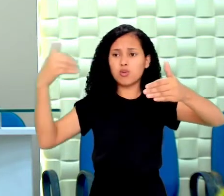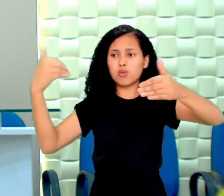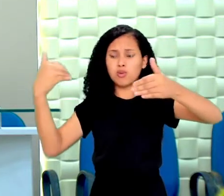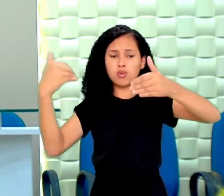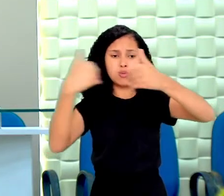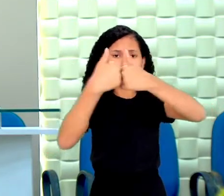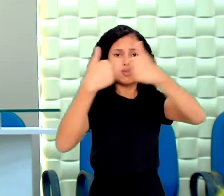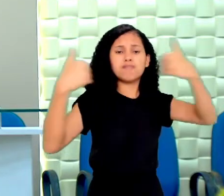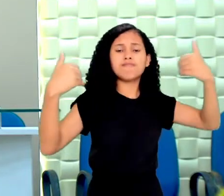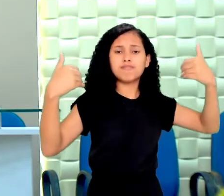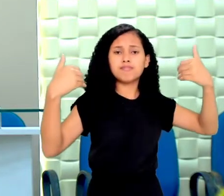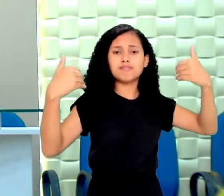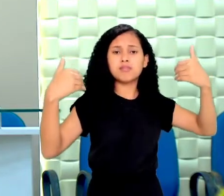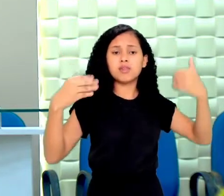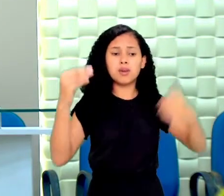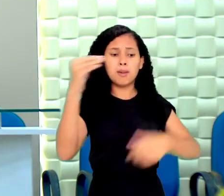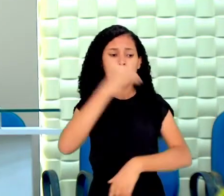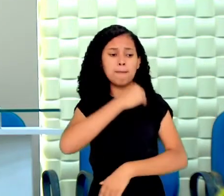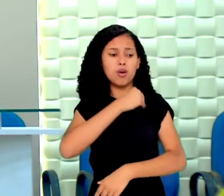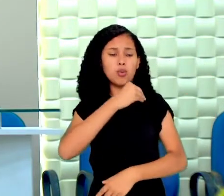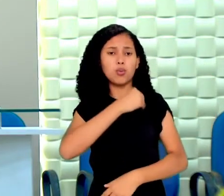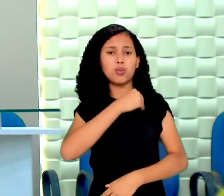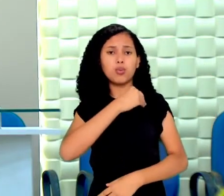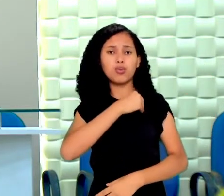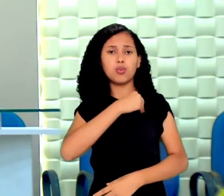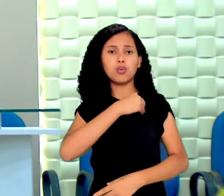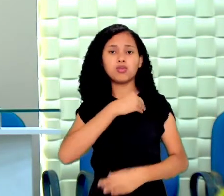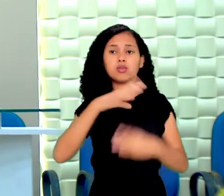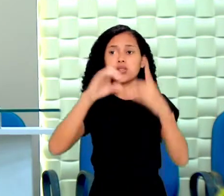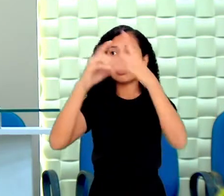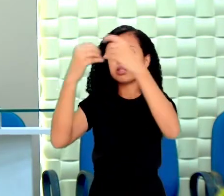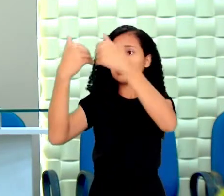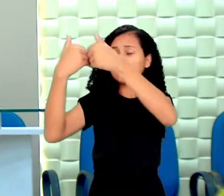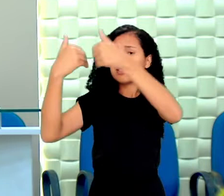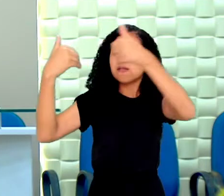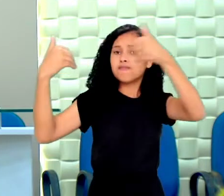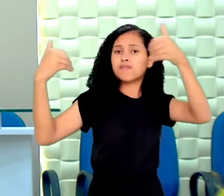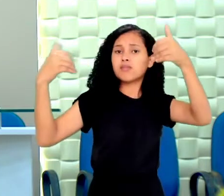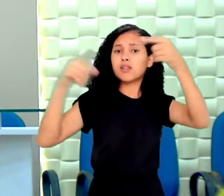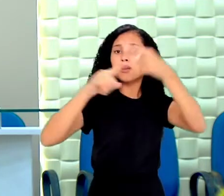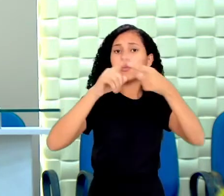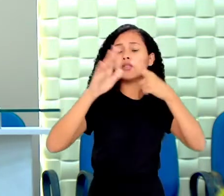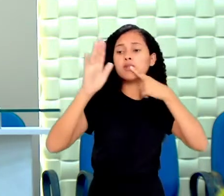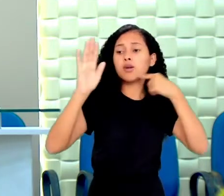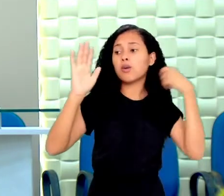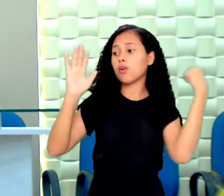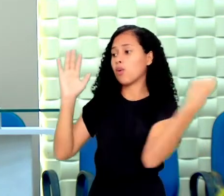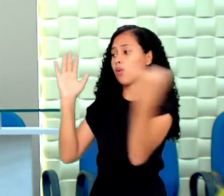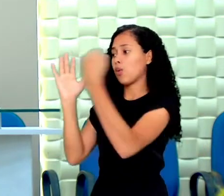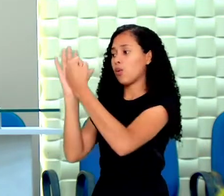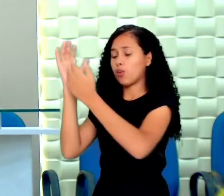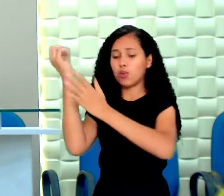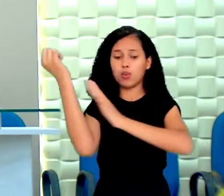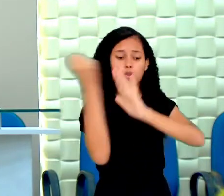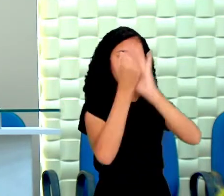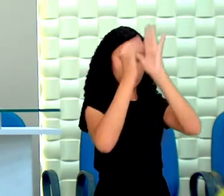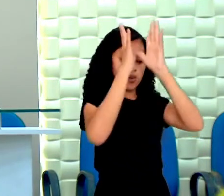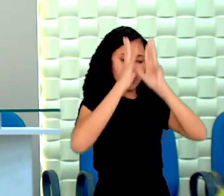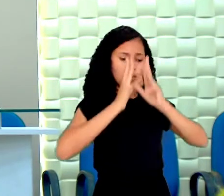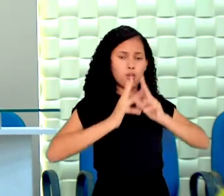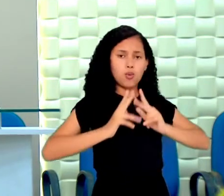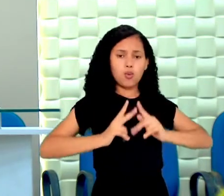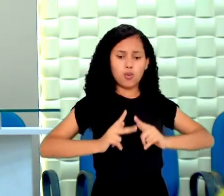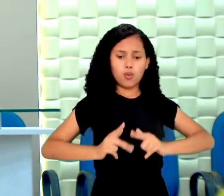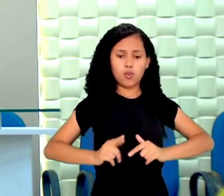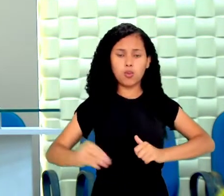Deus. O pecado faz separação, mas o sangue de Jesus nos purifica de todo